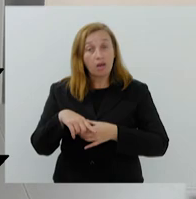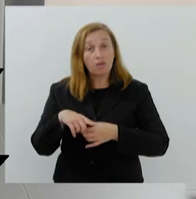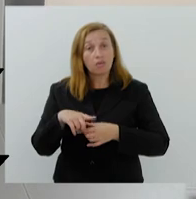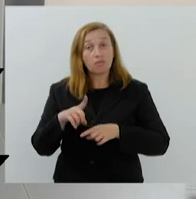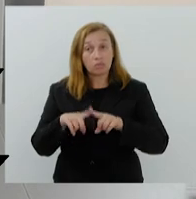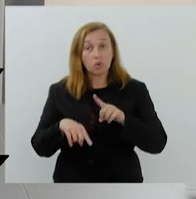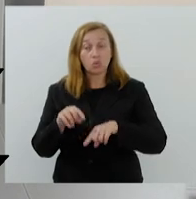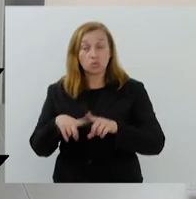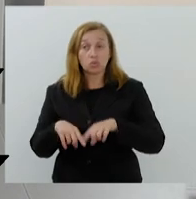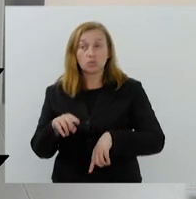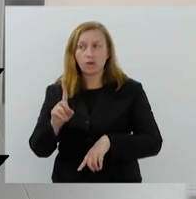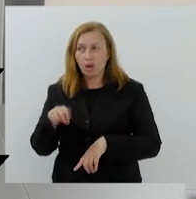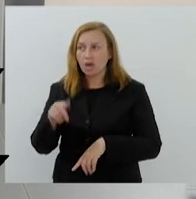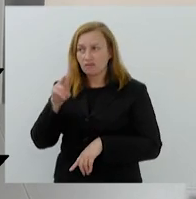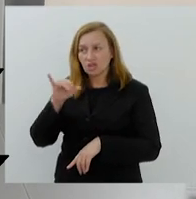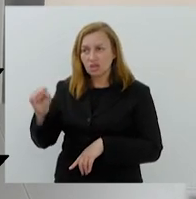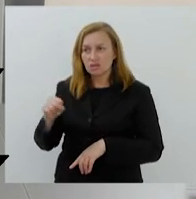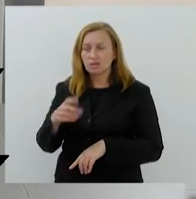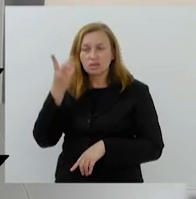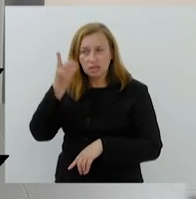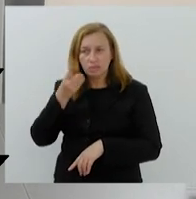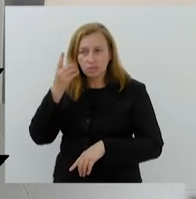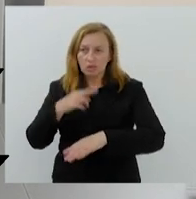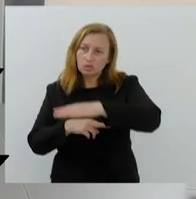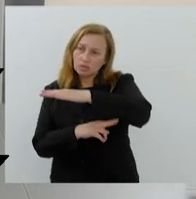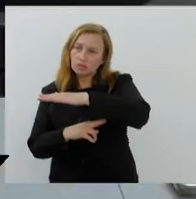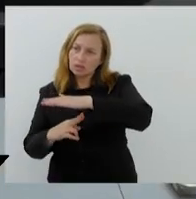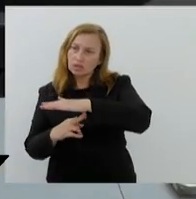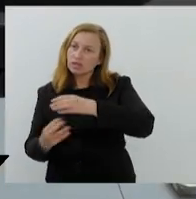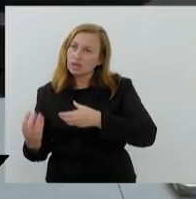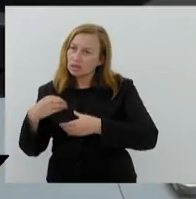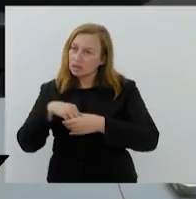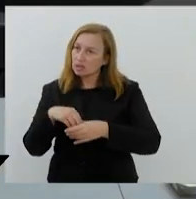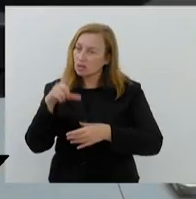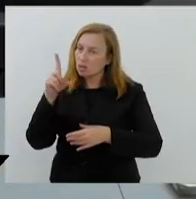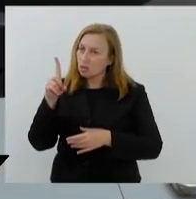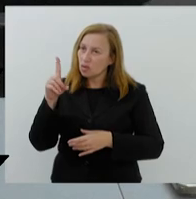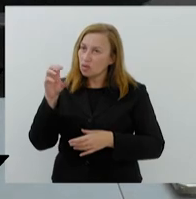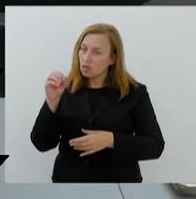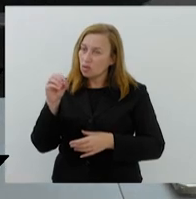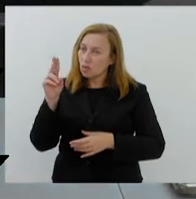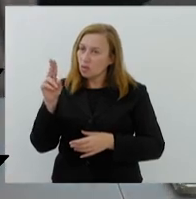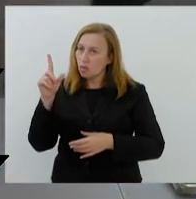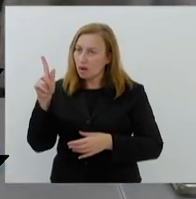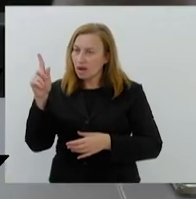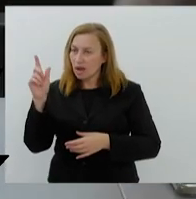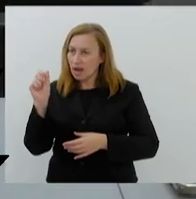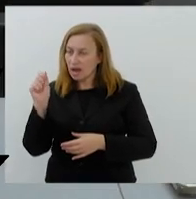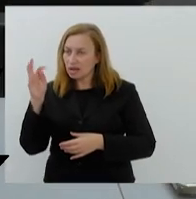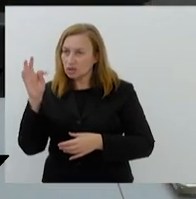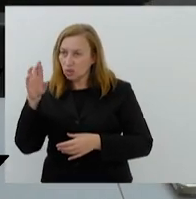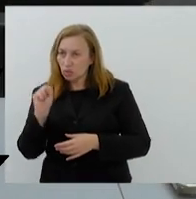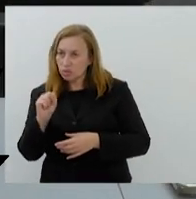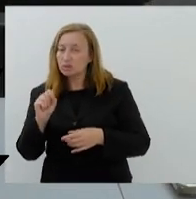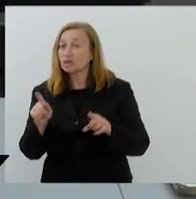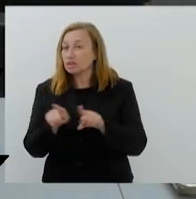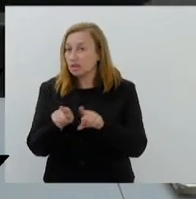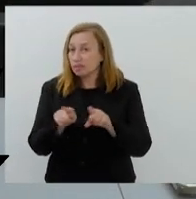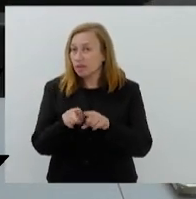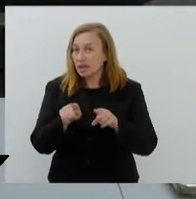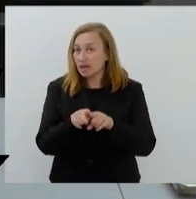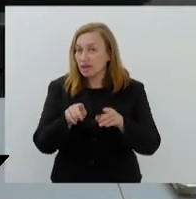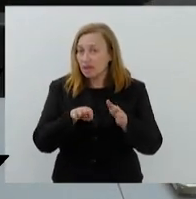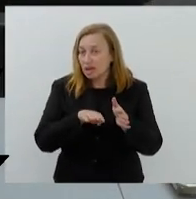deputado, eu fiz isso, coisa. Uma rodoviária está nos logradouros, se a rodoviária está, uma estação hidroviária também está.